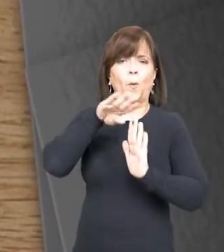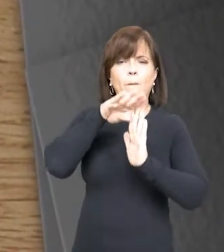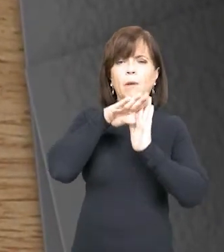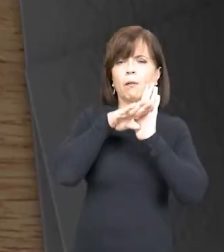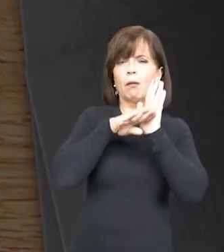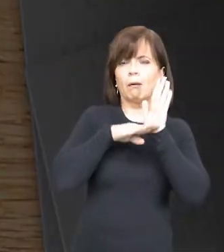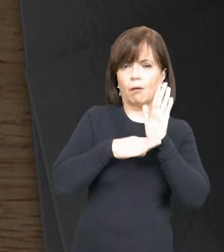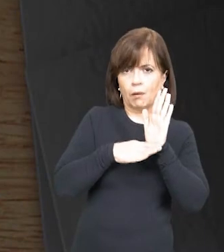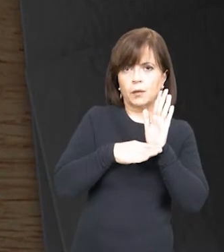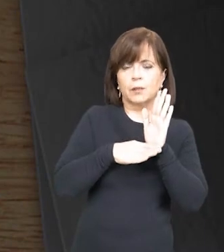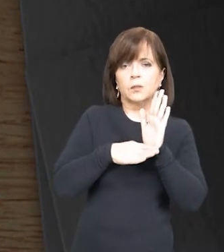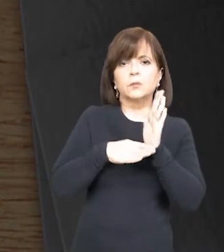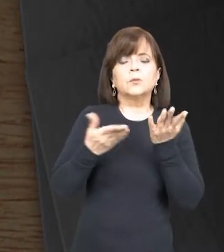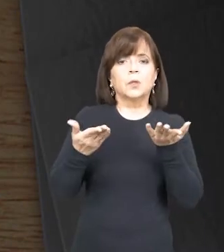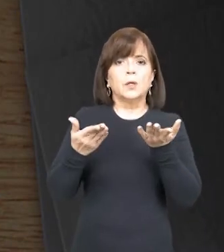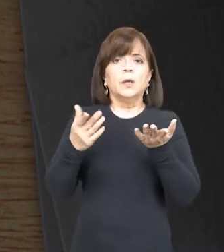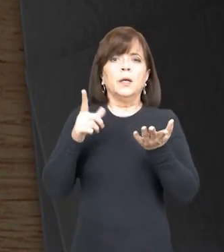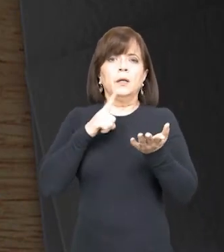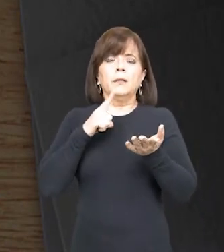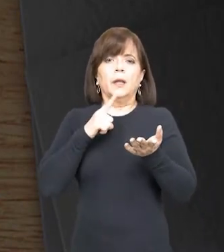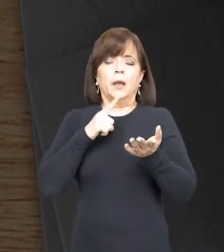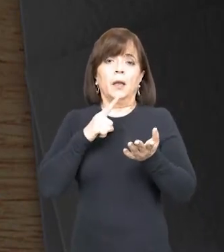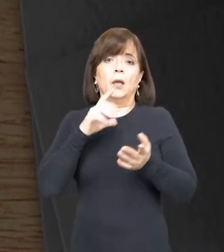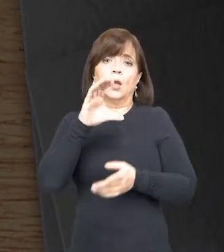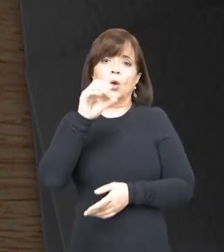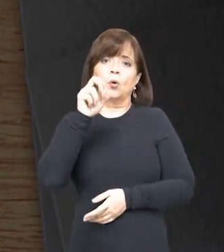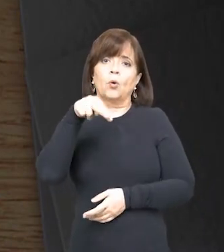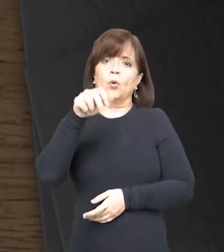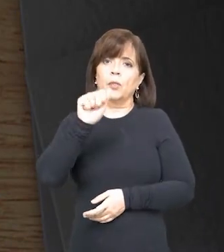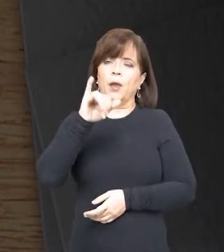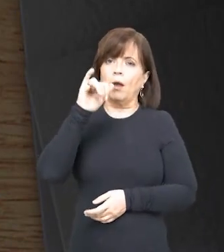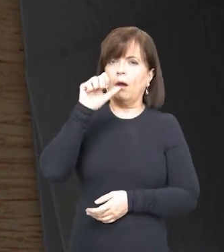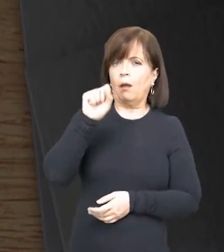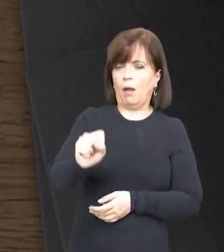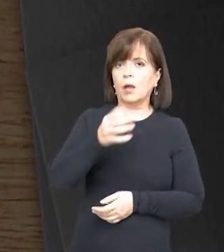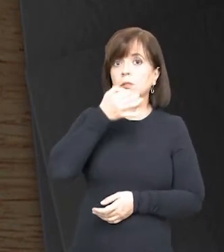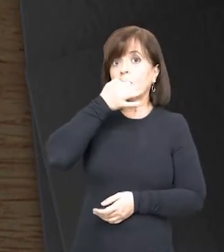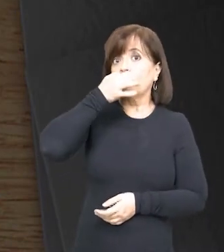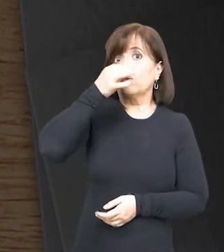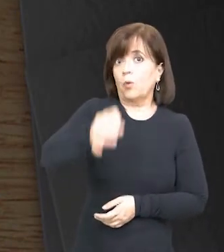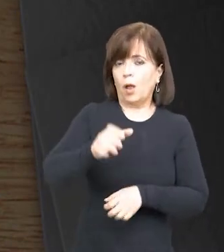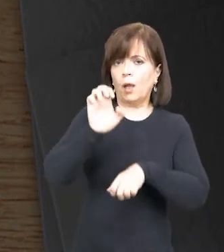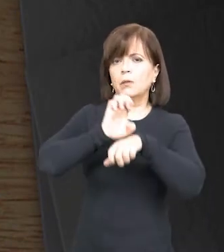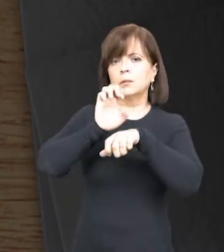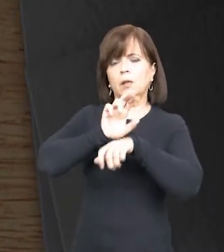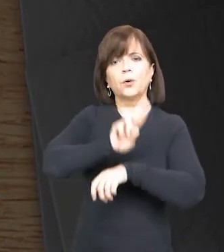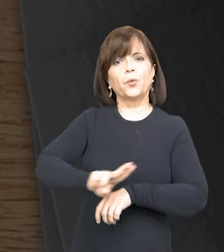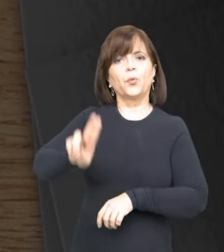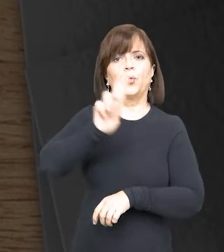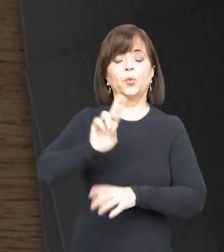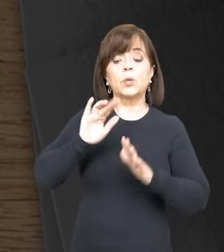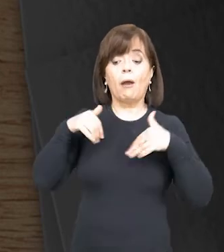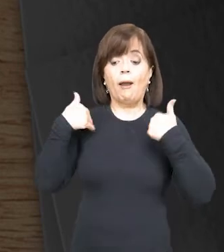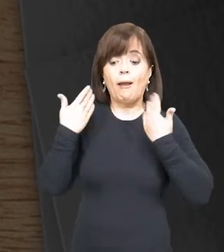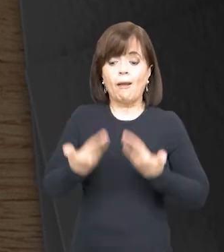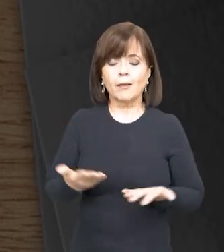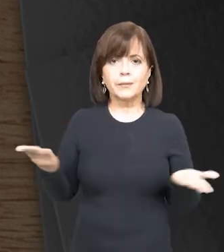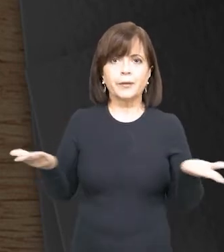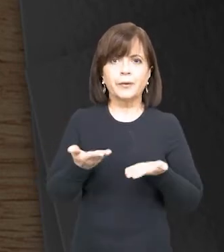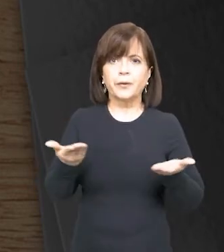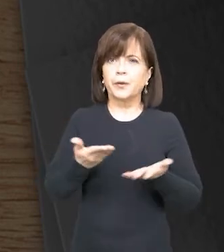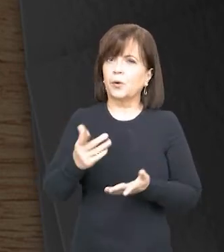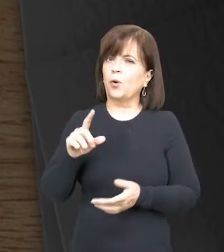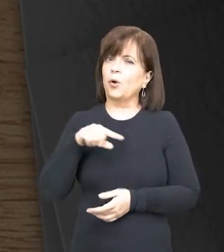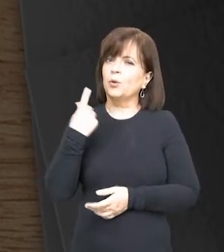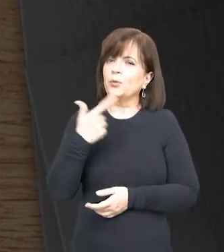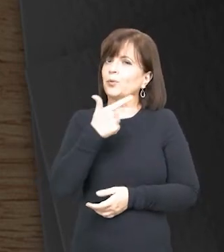que o CONAS sugere aos estados que utilizem. E a gente não tinha até a